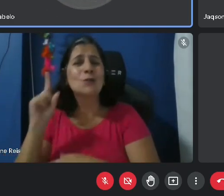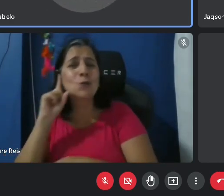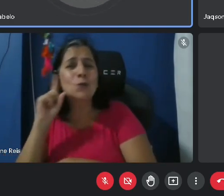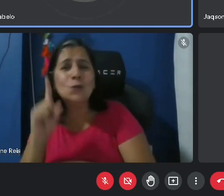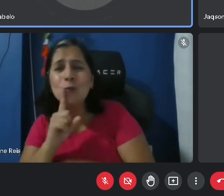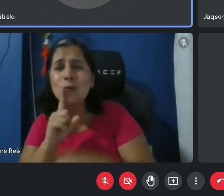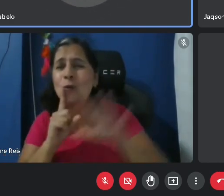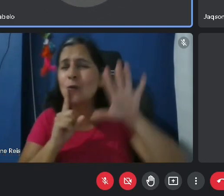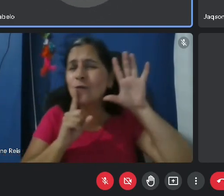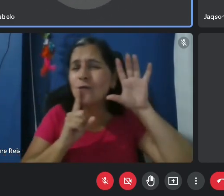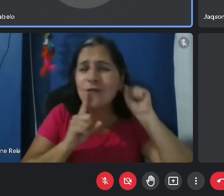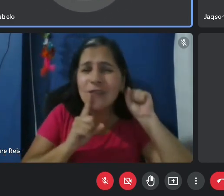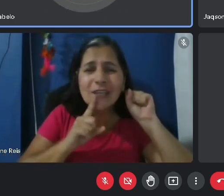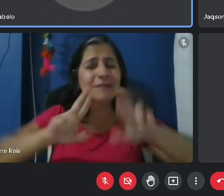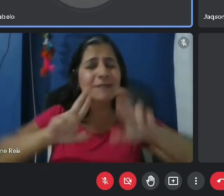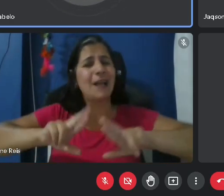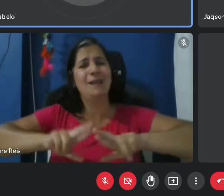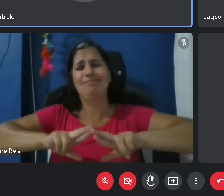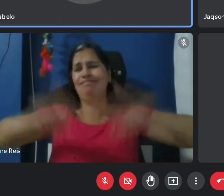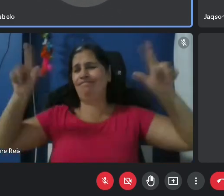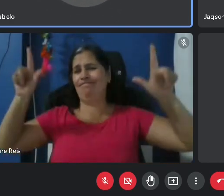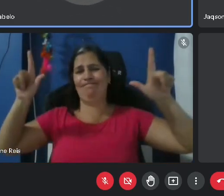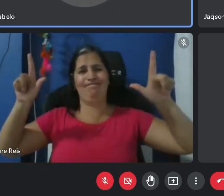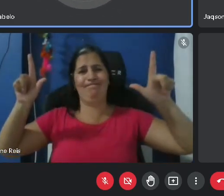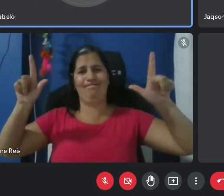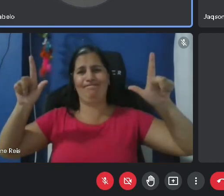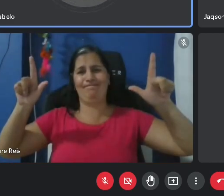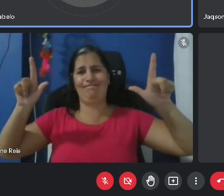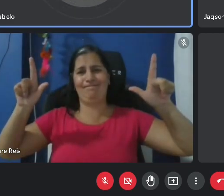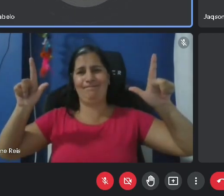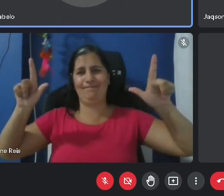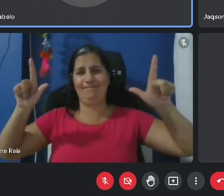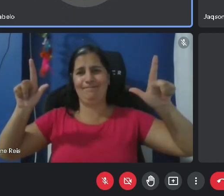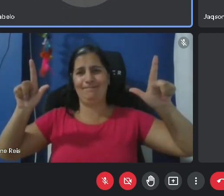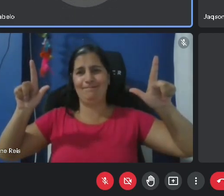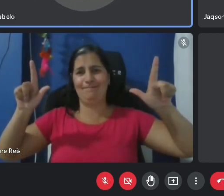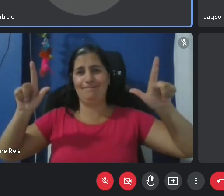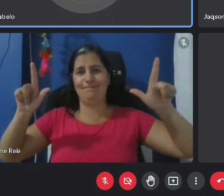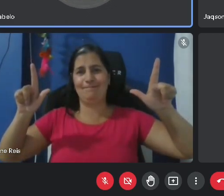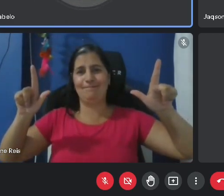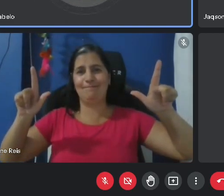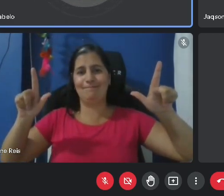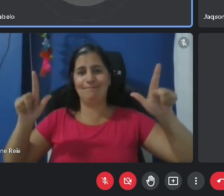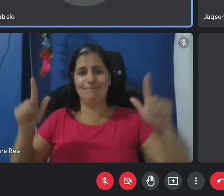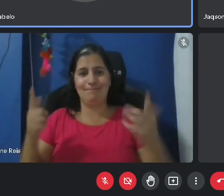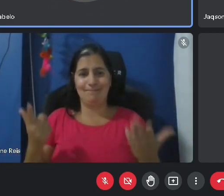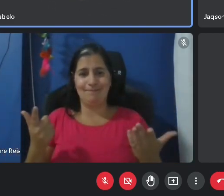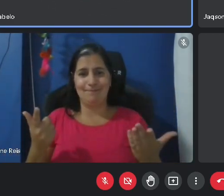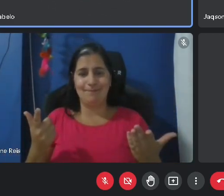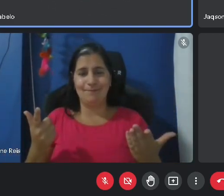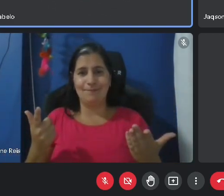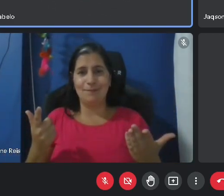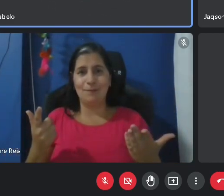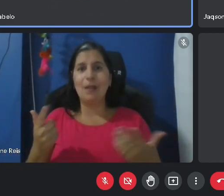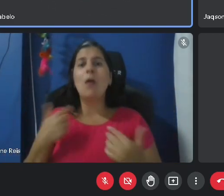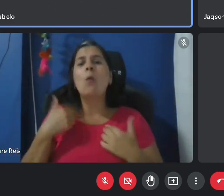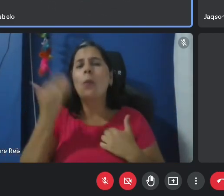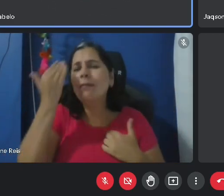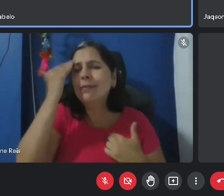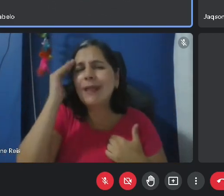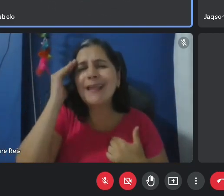Então, eu falo que, de verdade, o surdo e os ouvintes são diferentes. É uma cultura diferente.